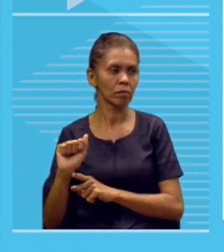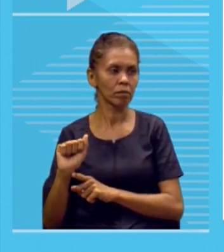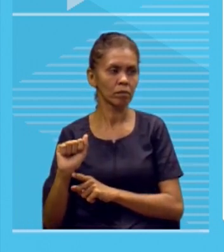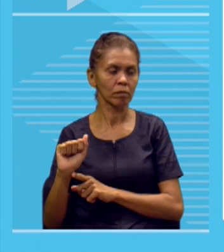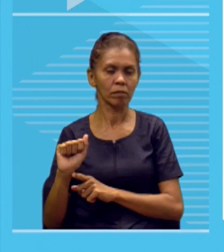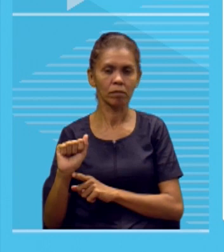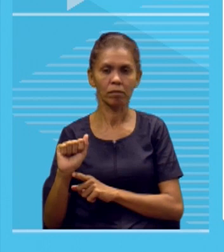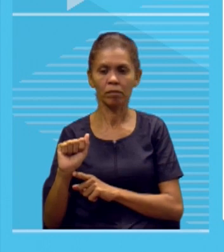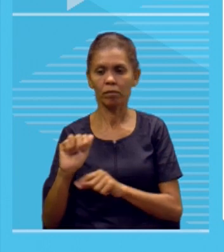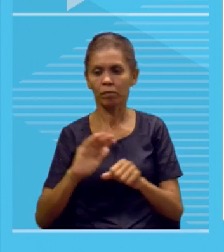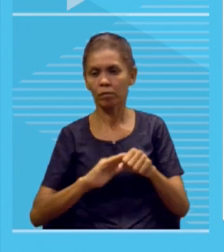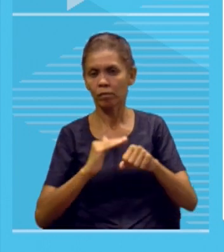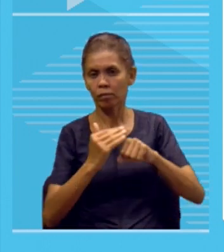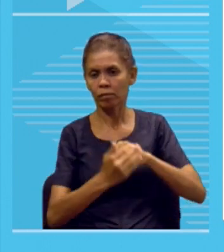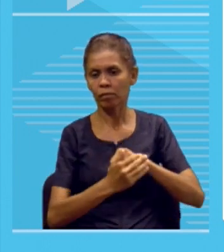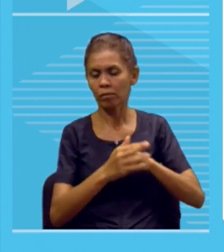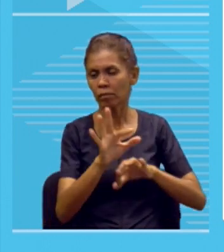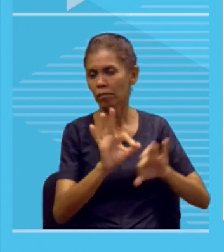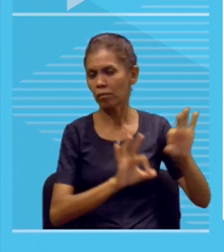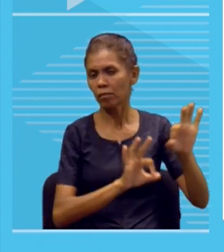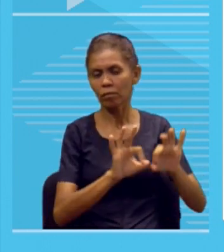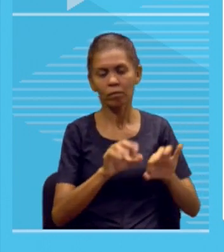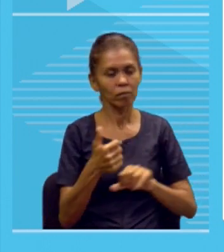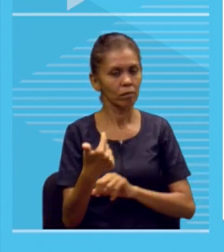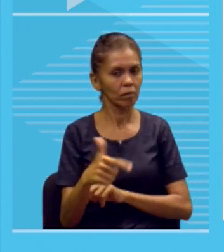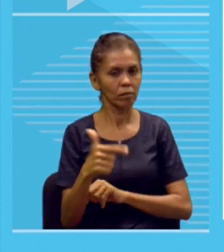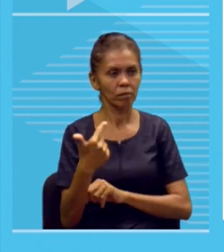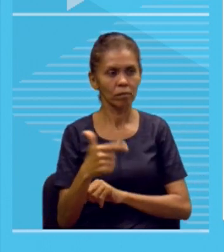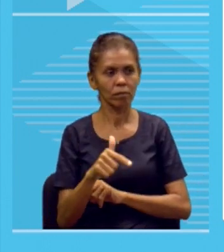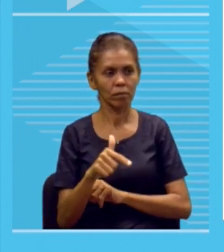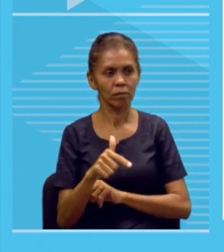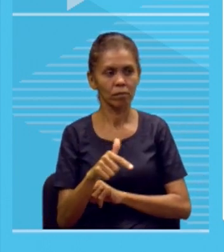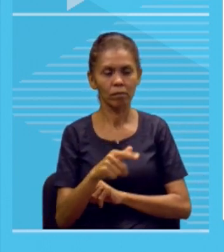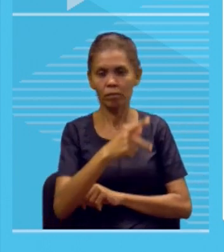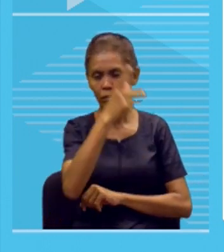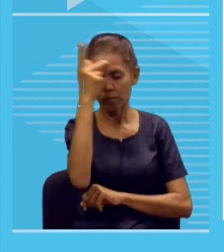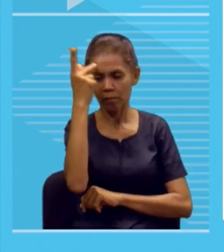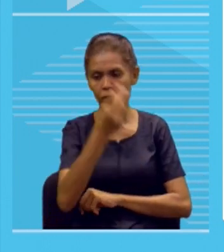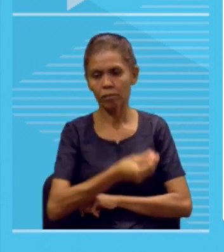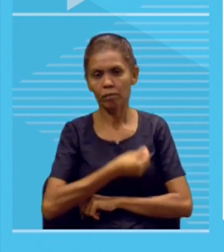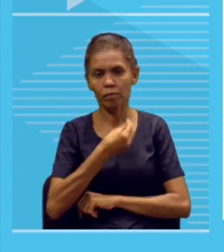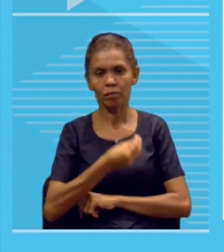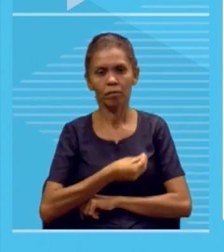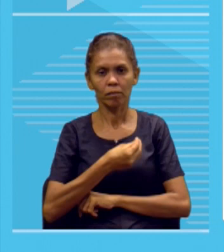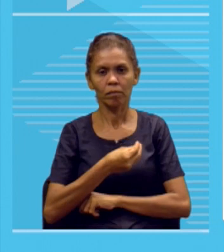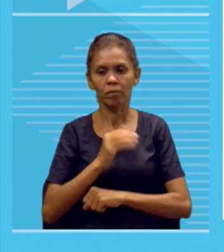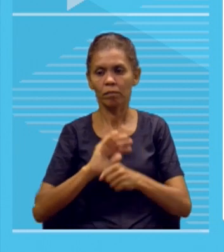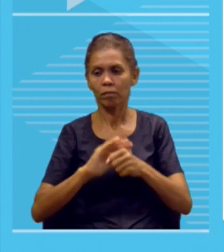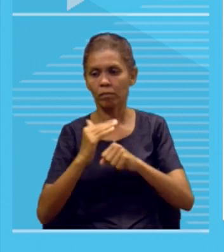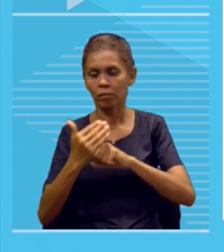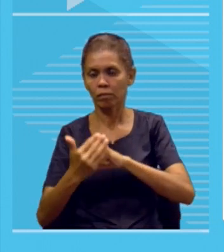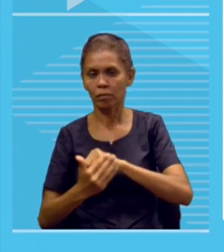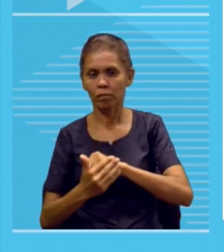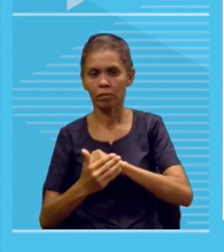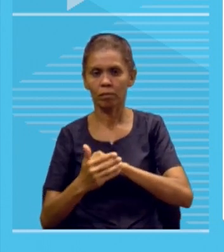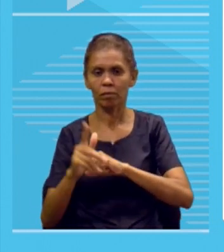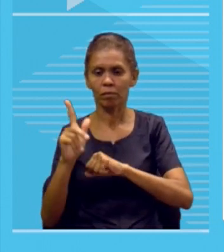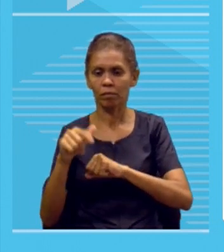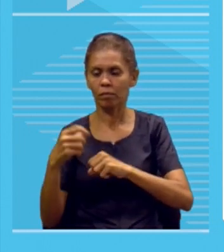tivemos esses bairros planejados. Geralmente a galera ia viver nos bairros operários, que eram os bairros que eram